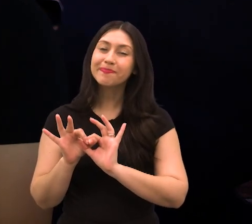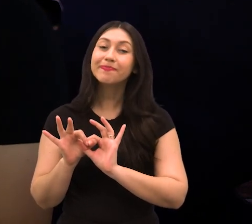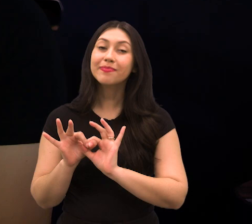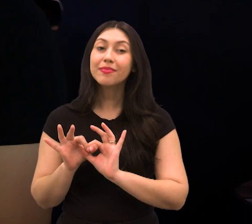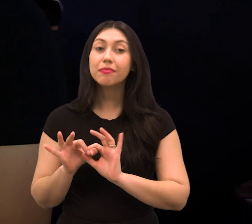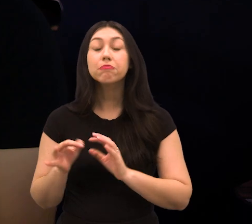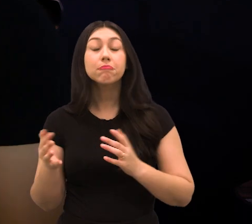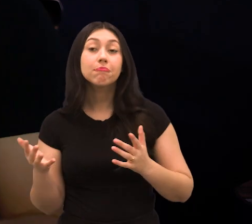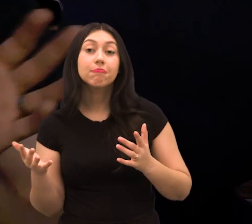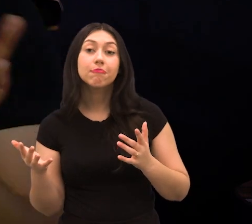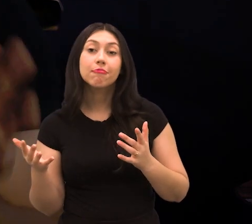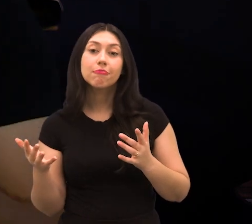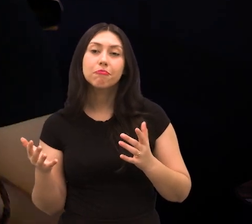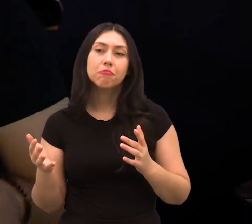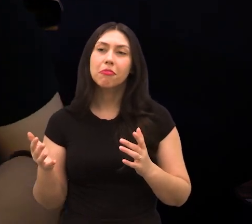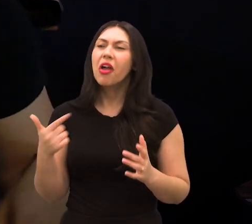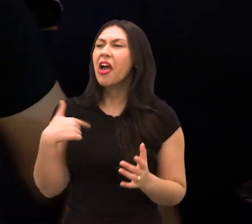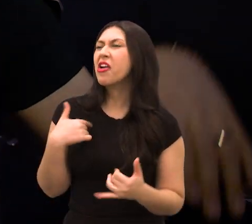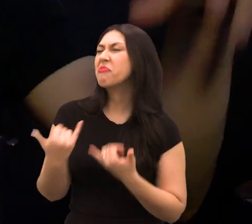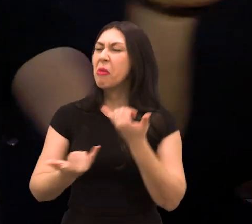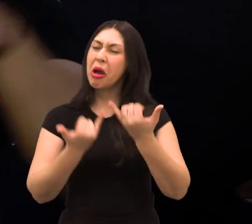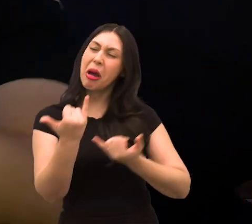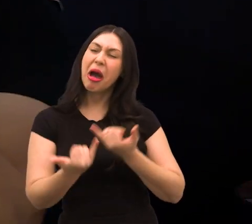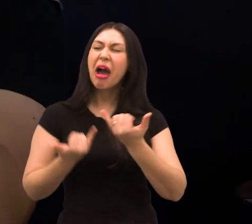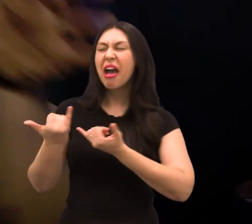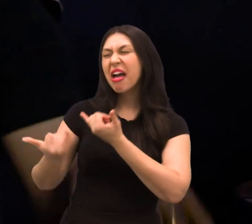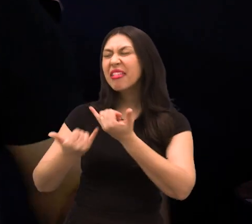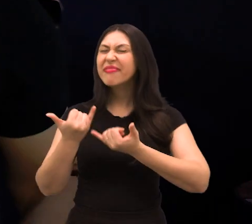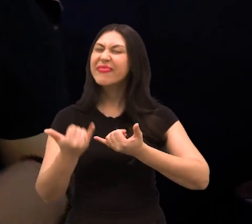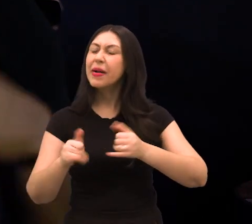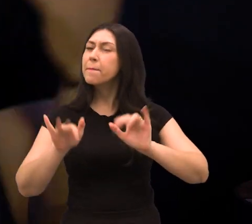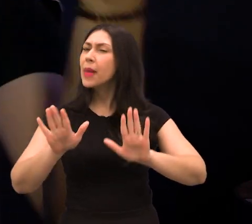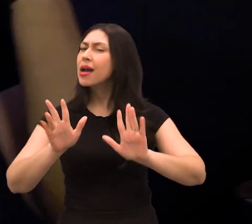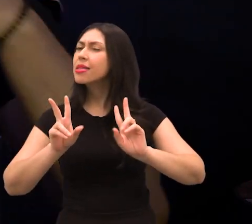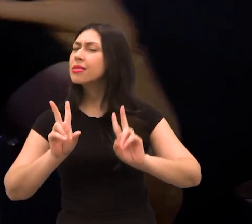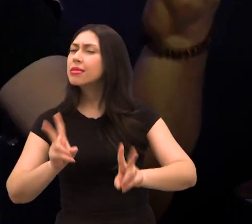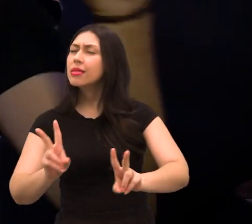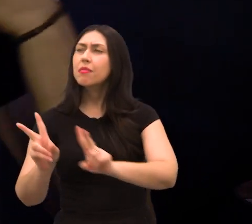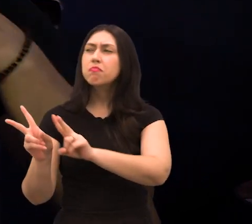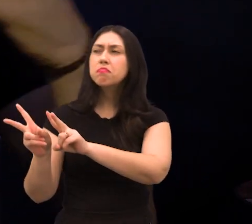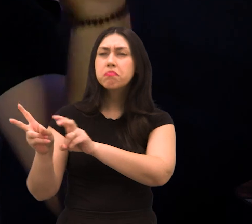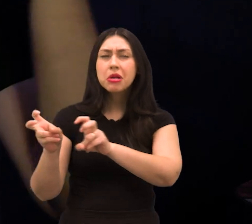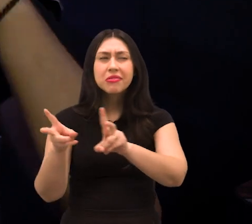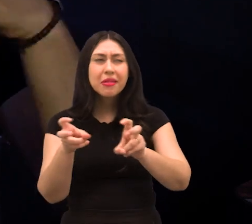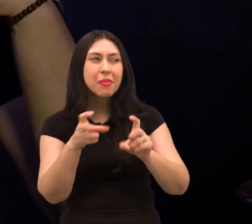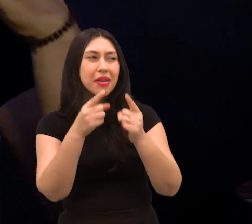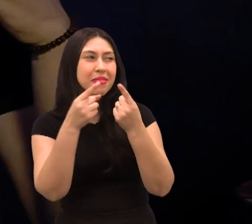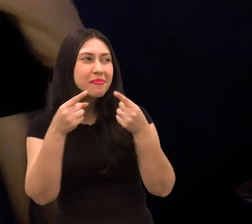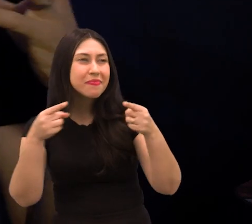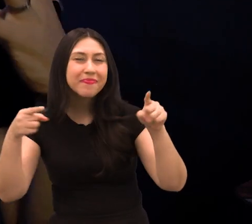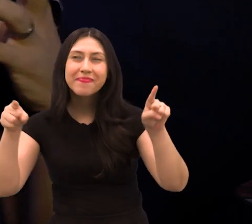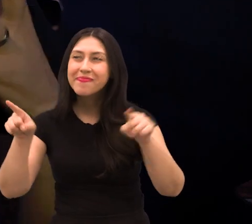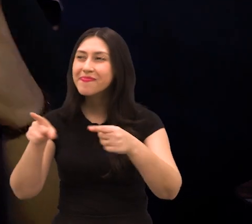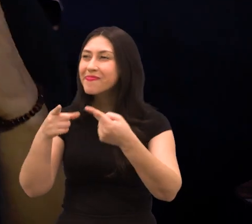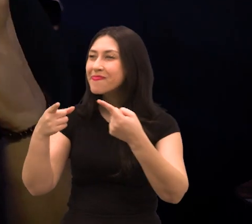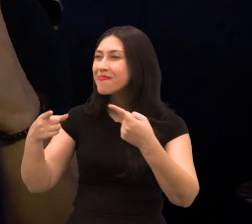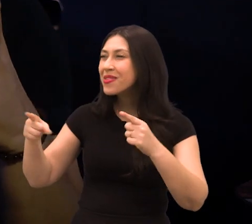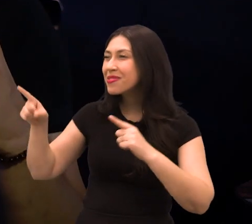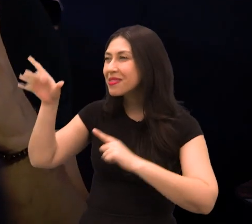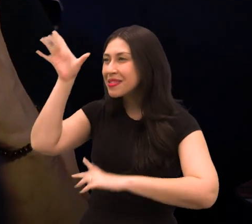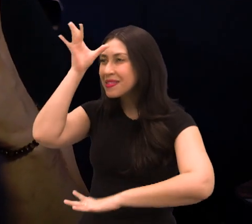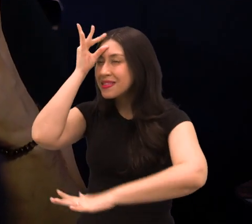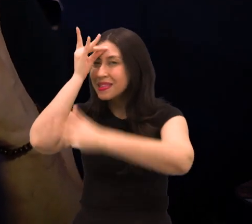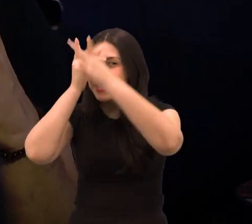Né? E beleza, eu lá brincando com meus primos, bagunçando e tal, mas sempre com essa imagem, esses sons na minha